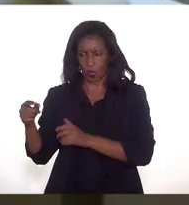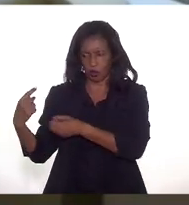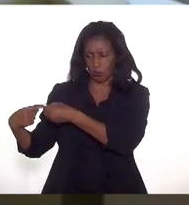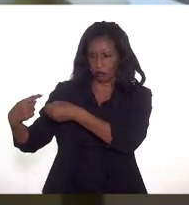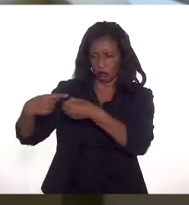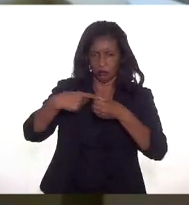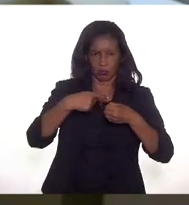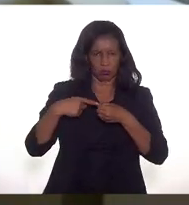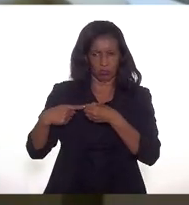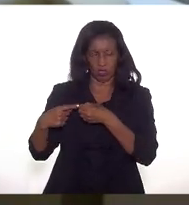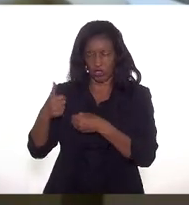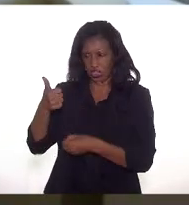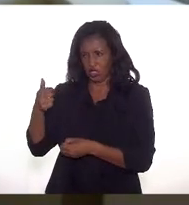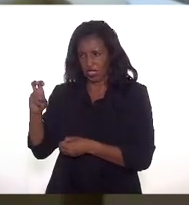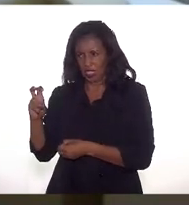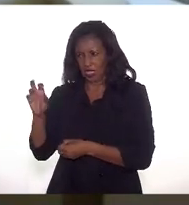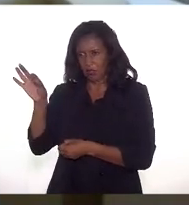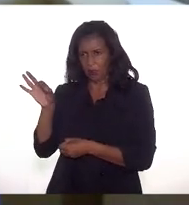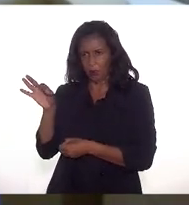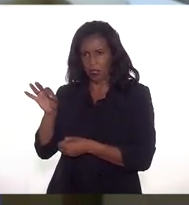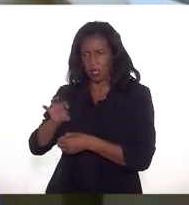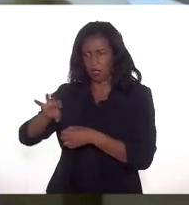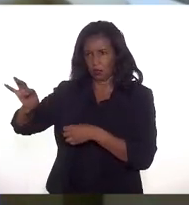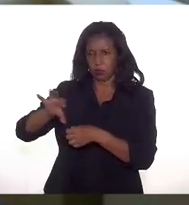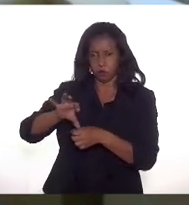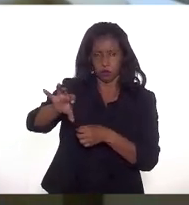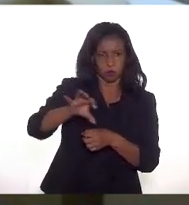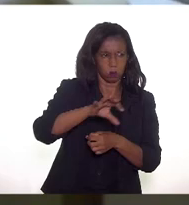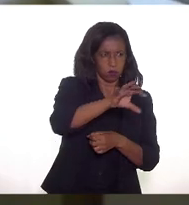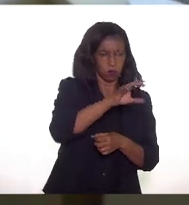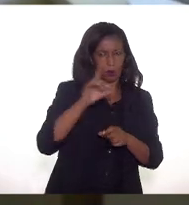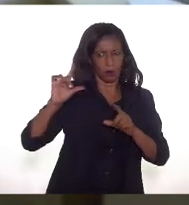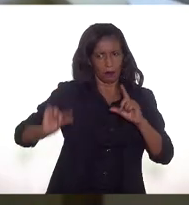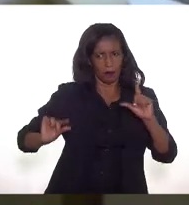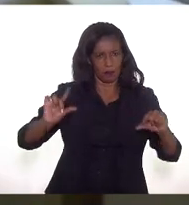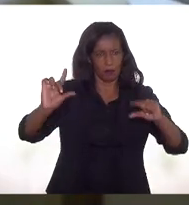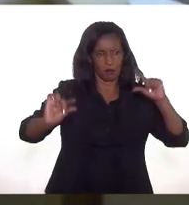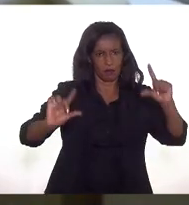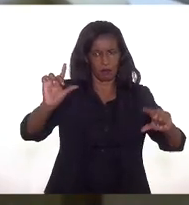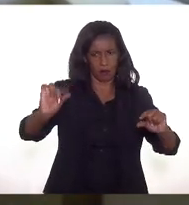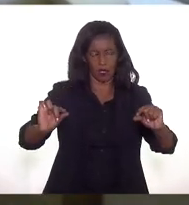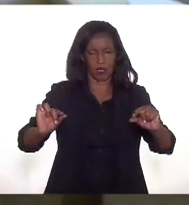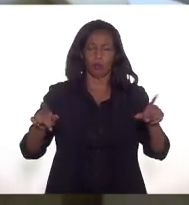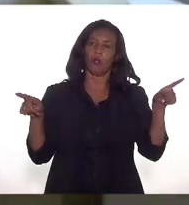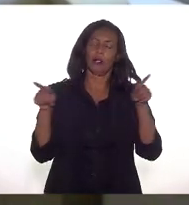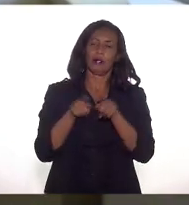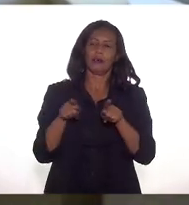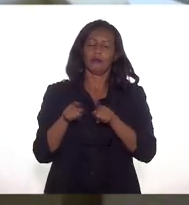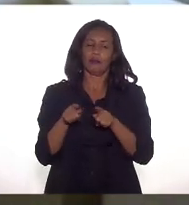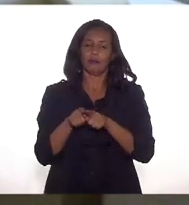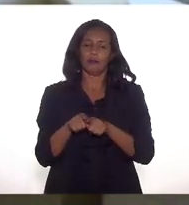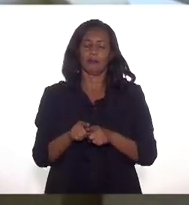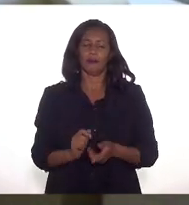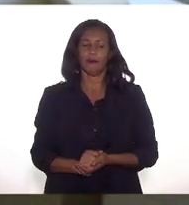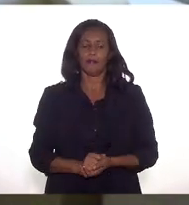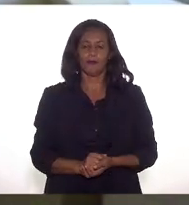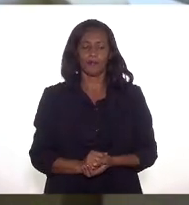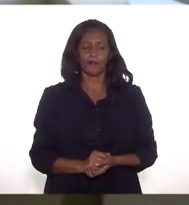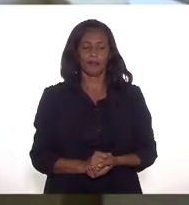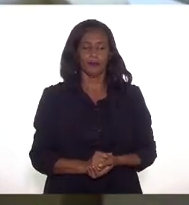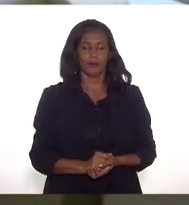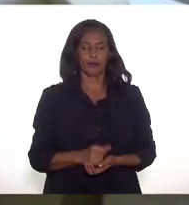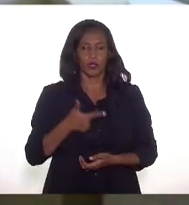de 15% na outorga mínima e também